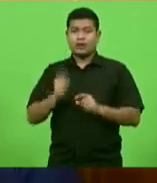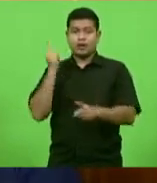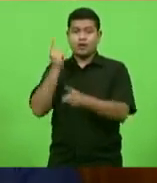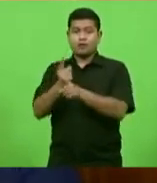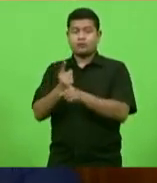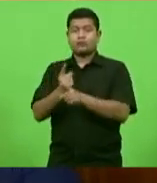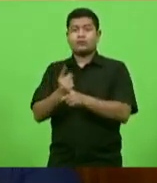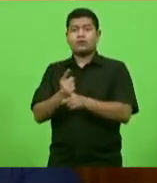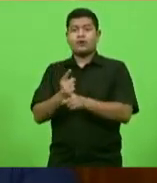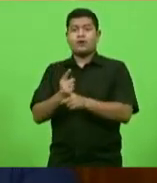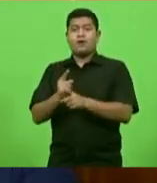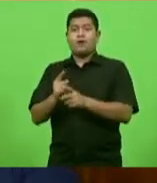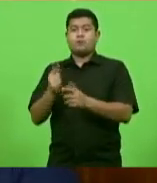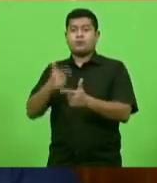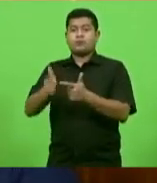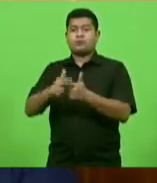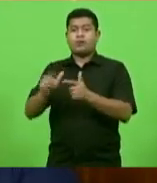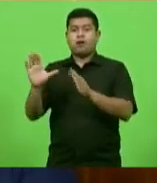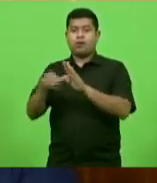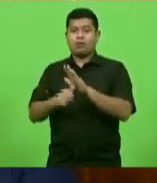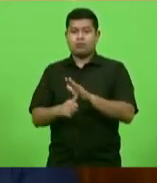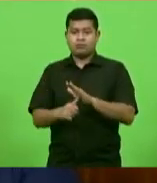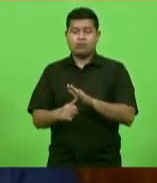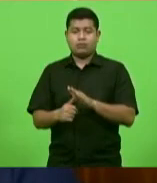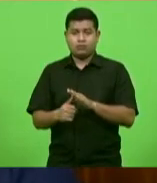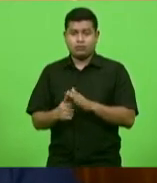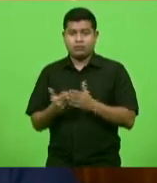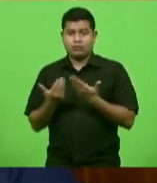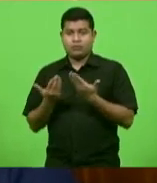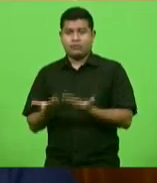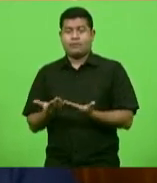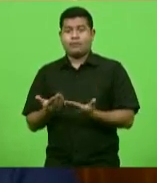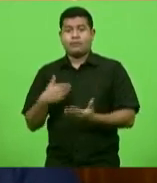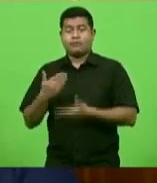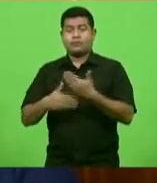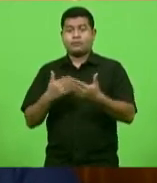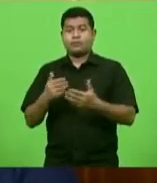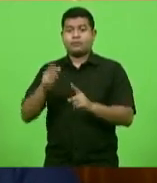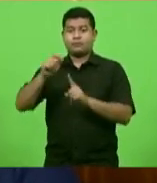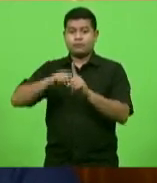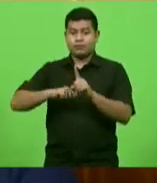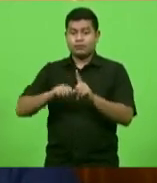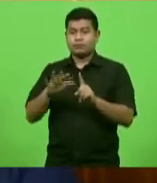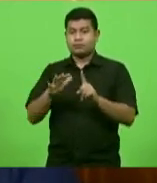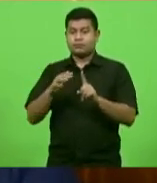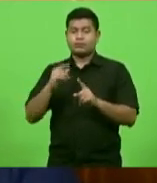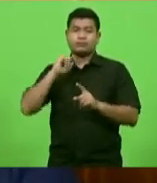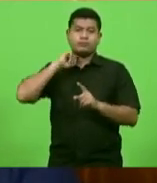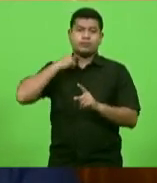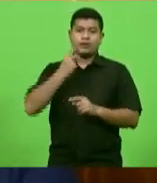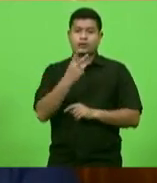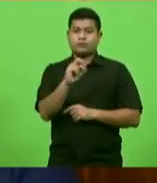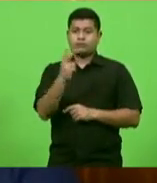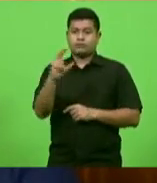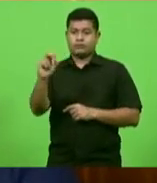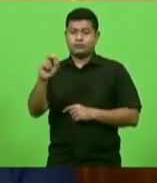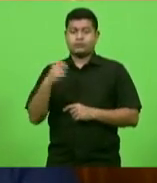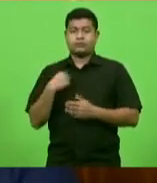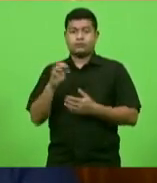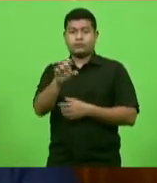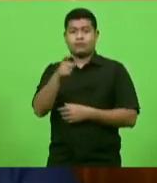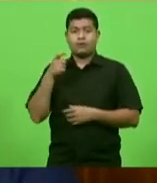a questão do roubo. Pouco mais de 1 mês depois dessa fala, que ocorreu em maio de 2020,